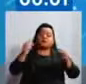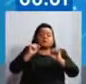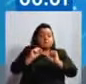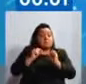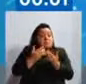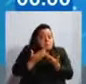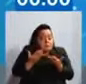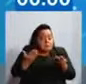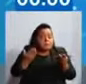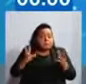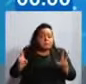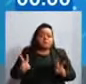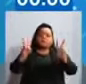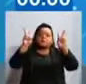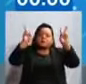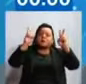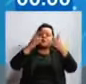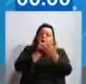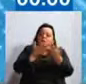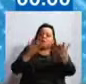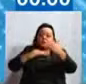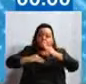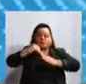profissional da educação. Assim nós vamos fazer.